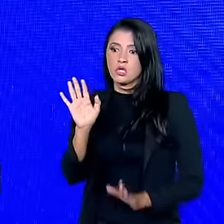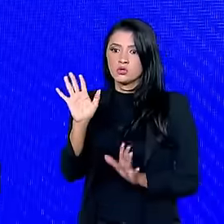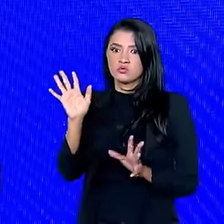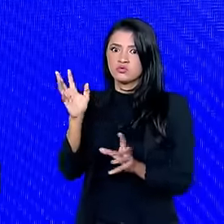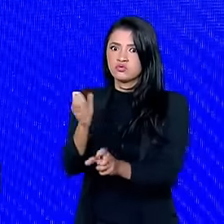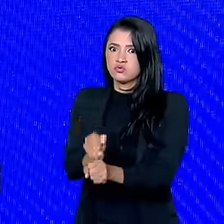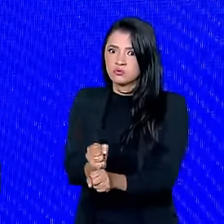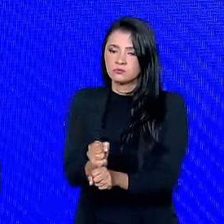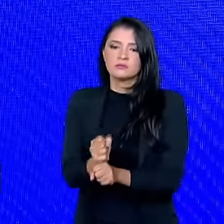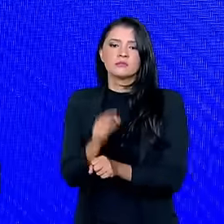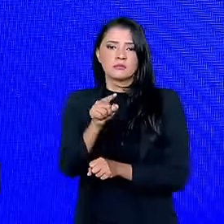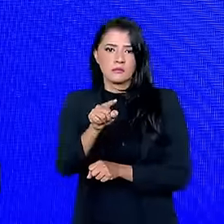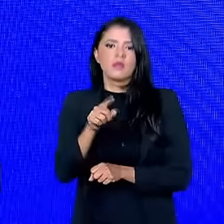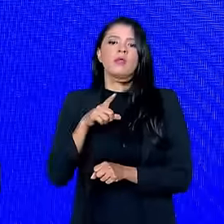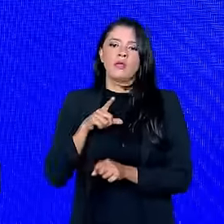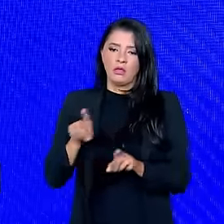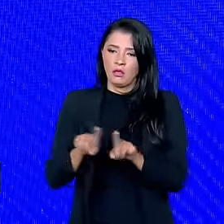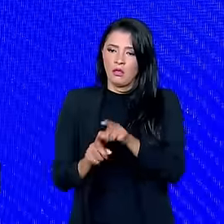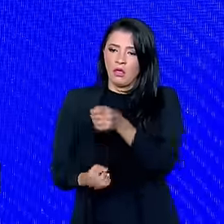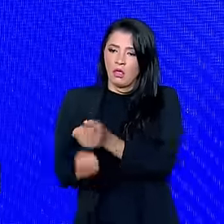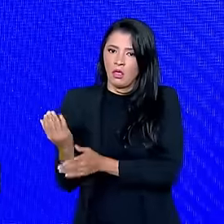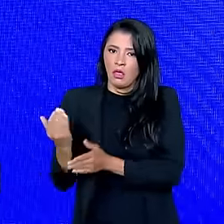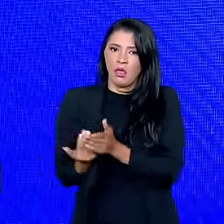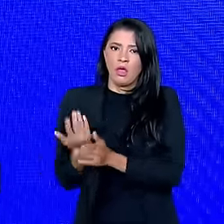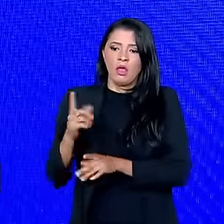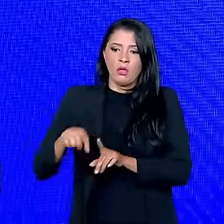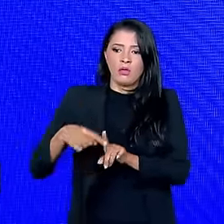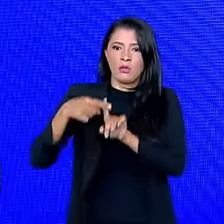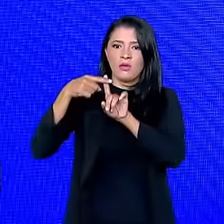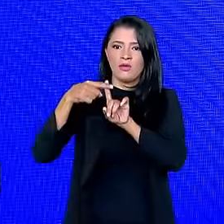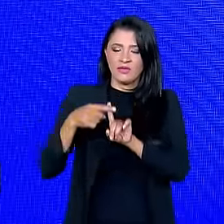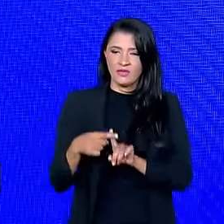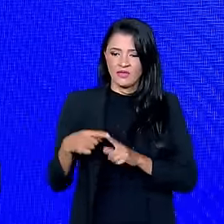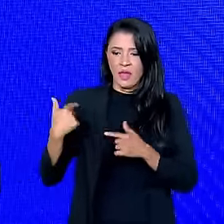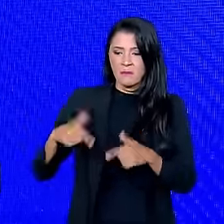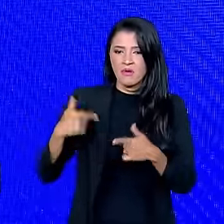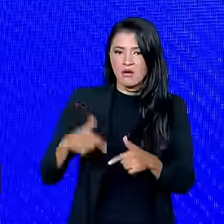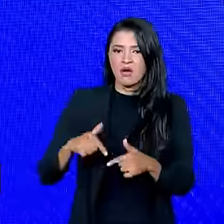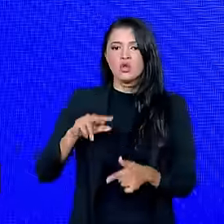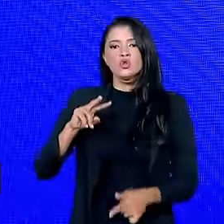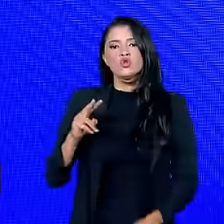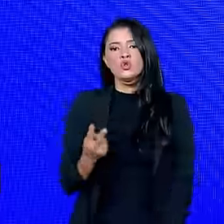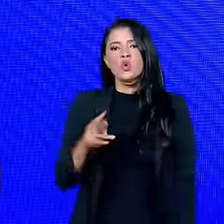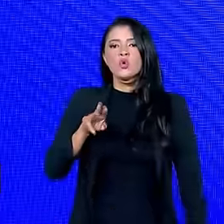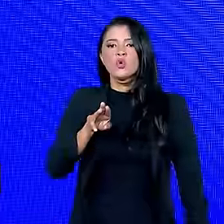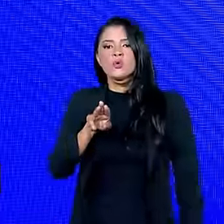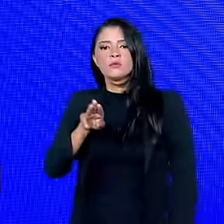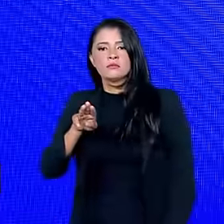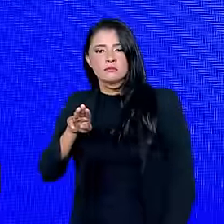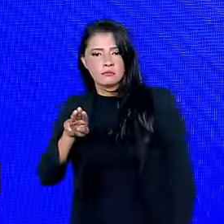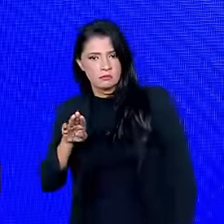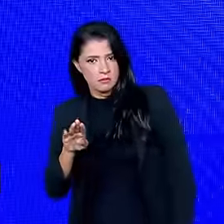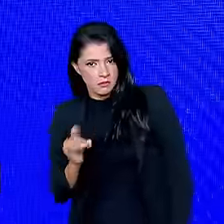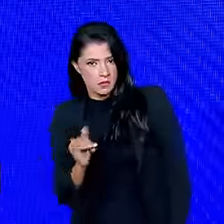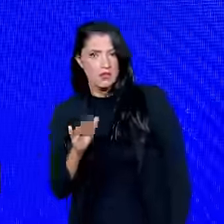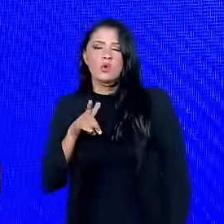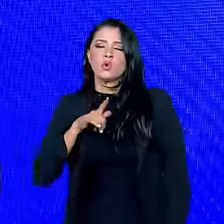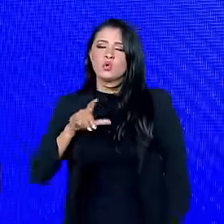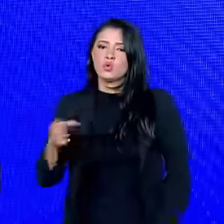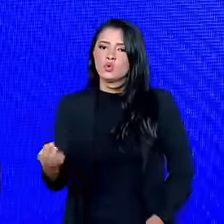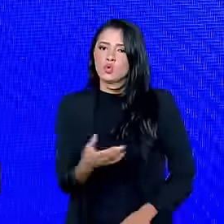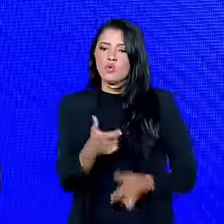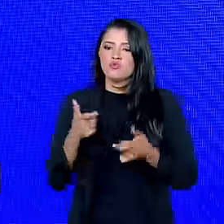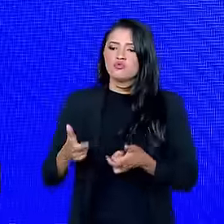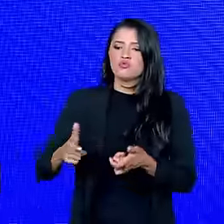e uma geração positiva de emprego da ordem de 2 milhões de novos postos de